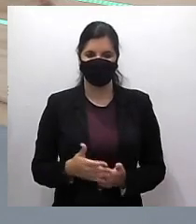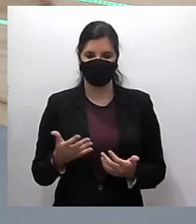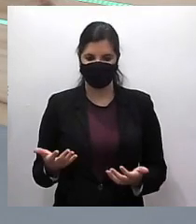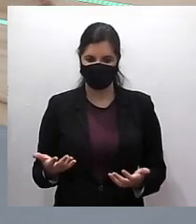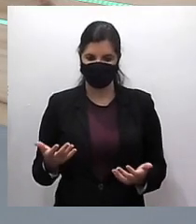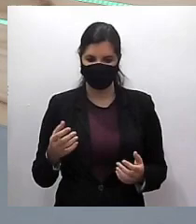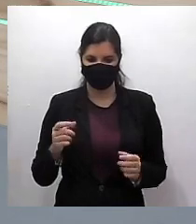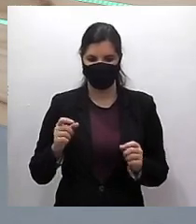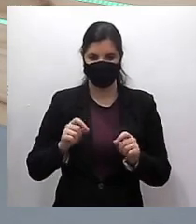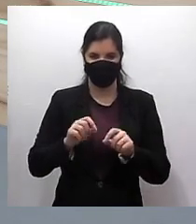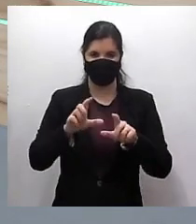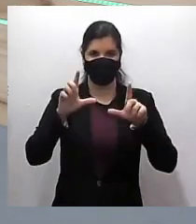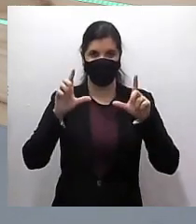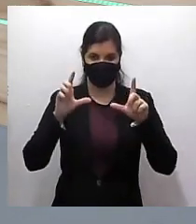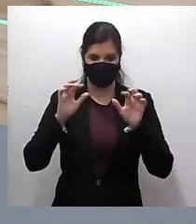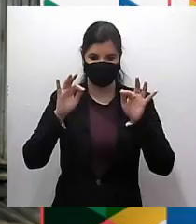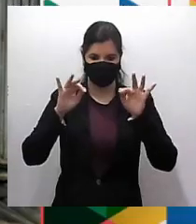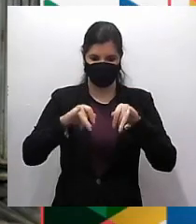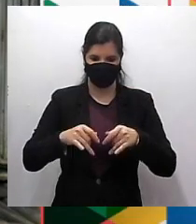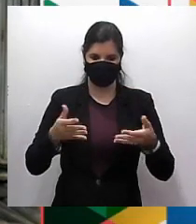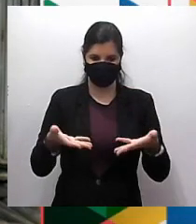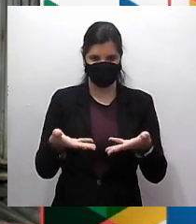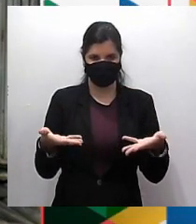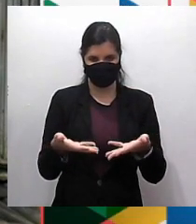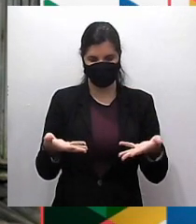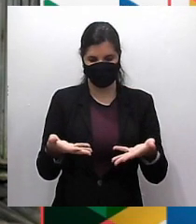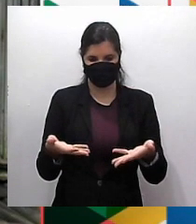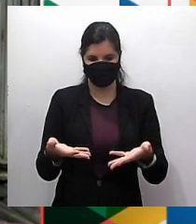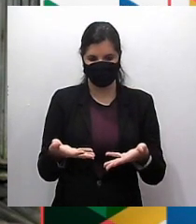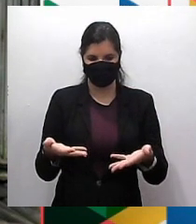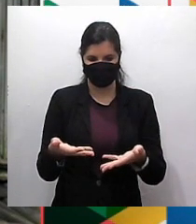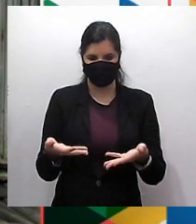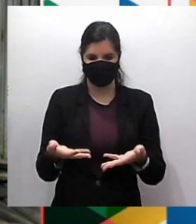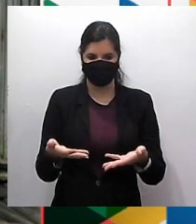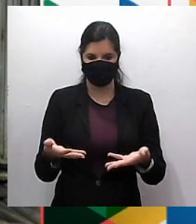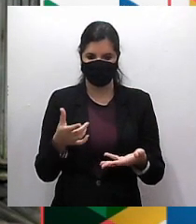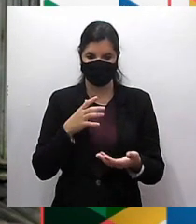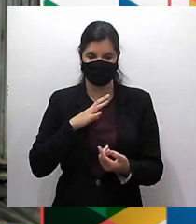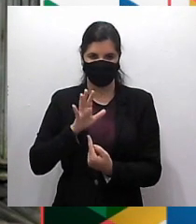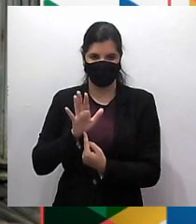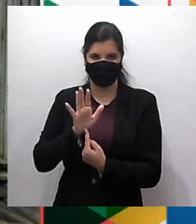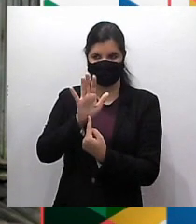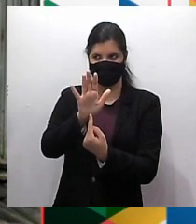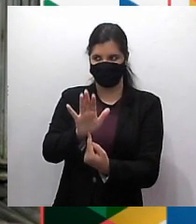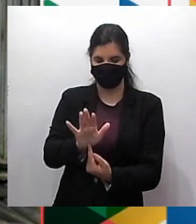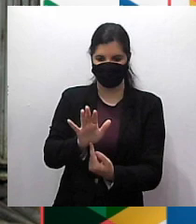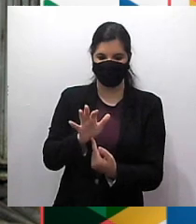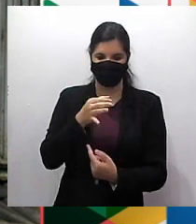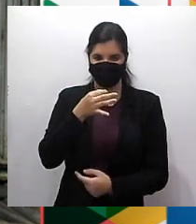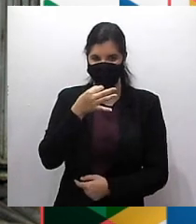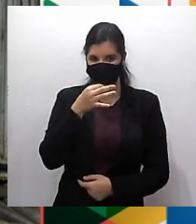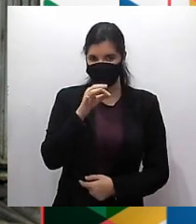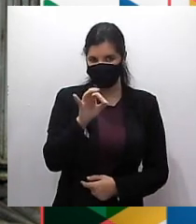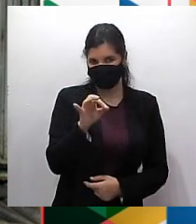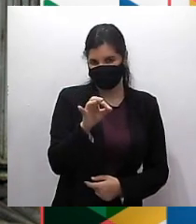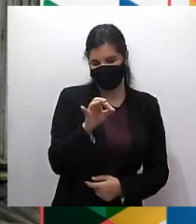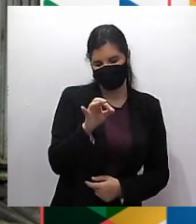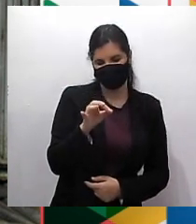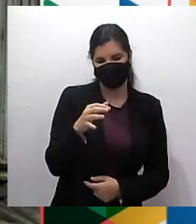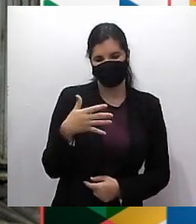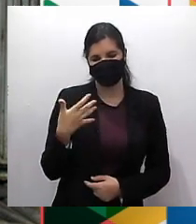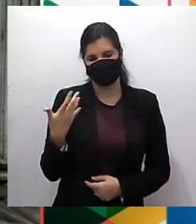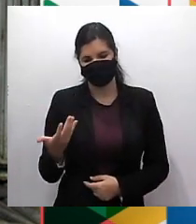esse slide eu termino minha aula de hoje, tá? Trago uma imagem para fazer uma crítica, mas